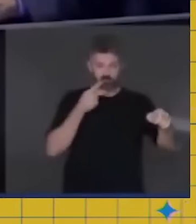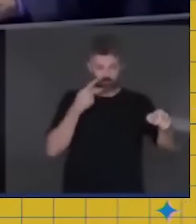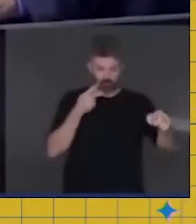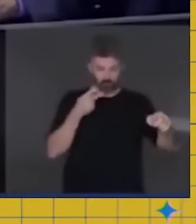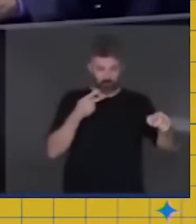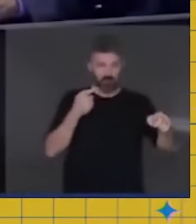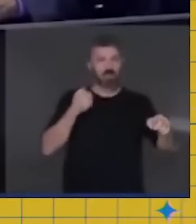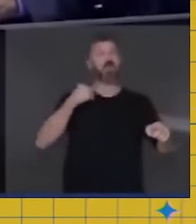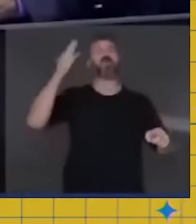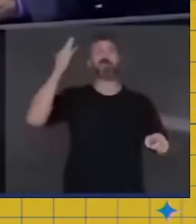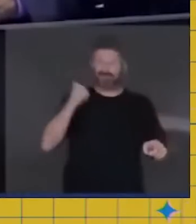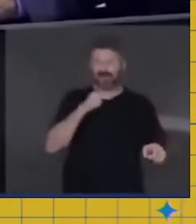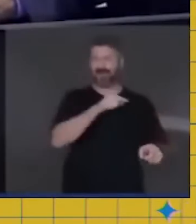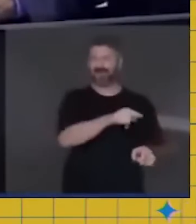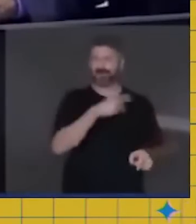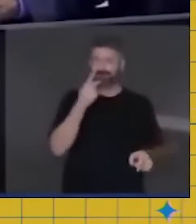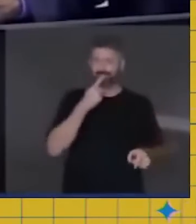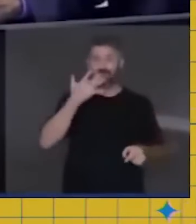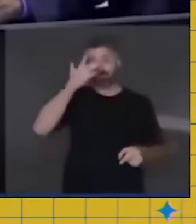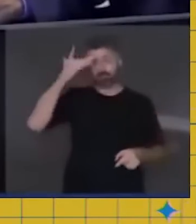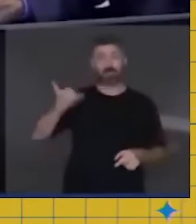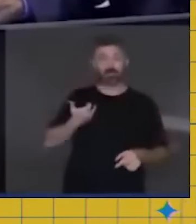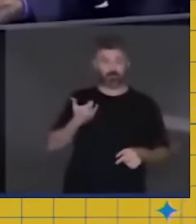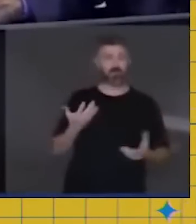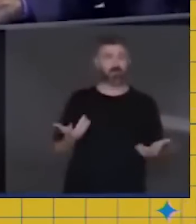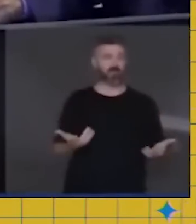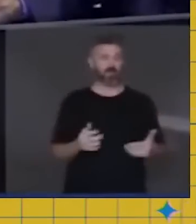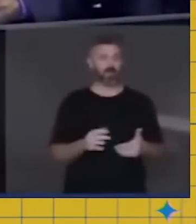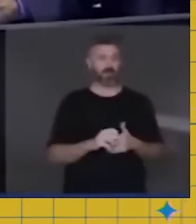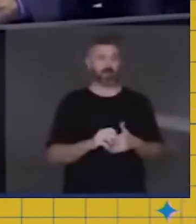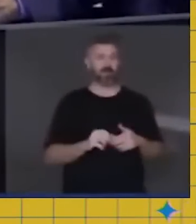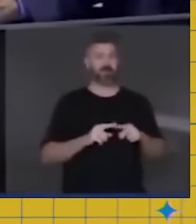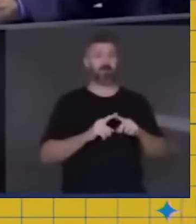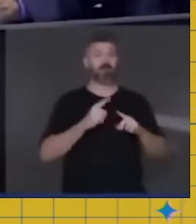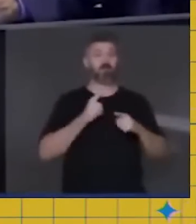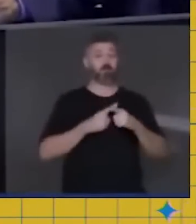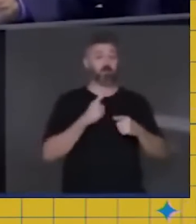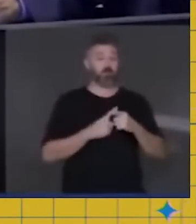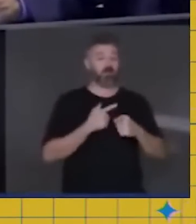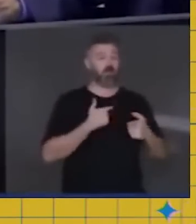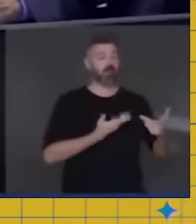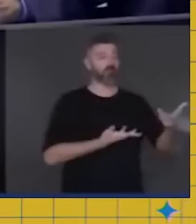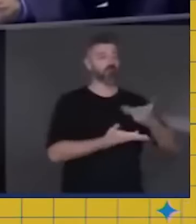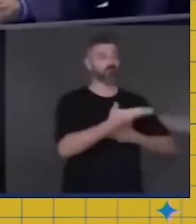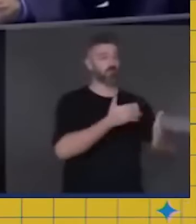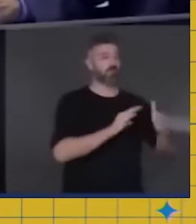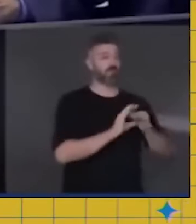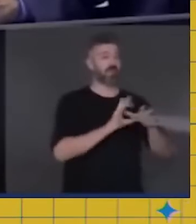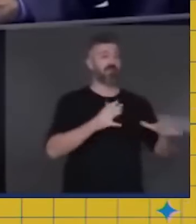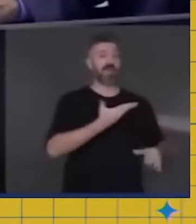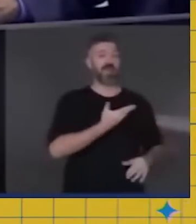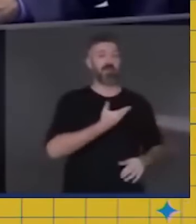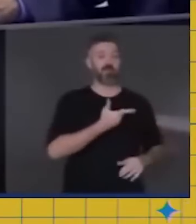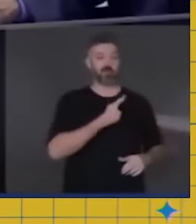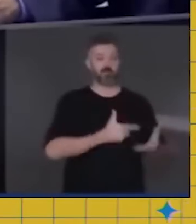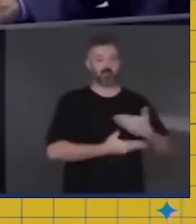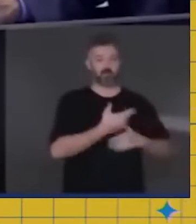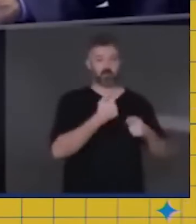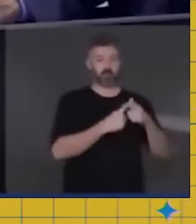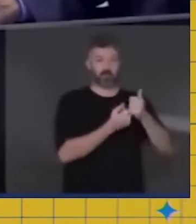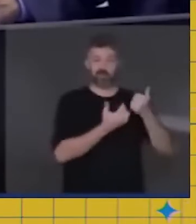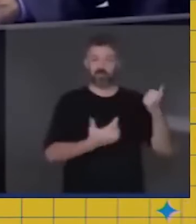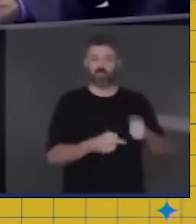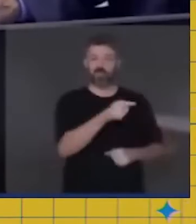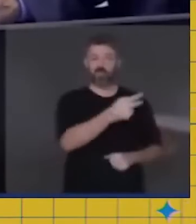Senhor falar o que eu sabia que o senhor ia dizer porque vieram me avisar pela liberalidade do tratamento que eu tenho de amizade com vossa excelência Porque como membro da mesa